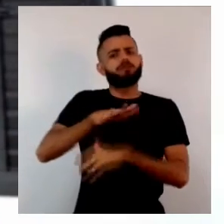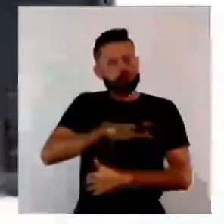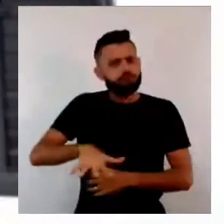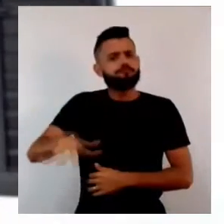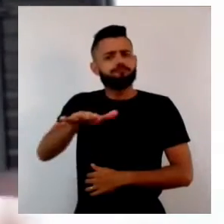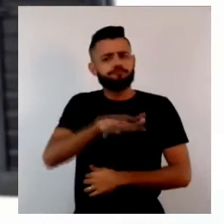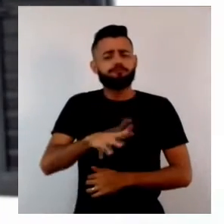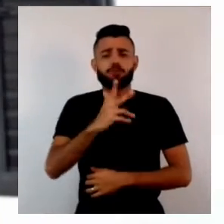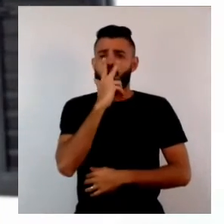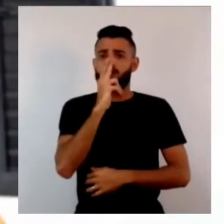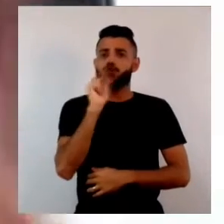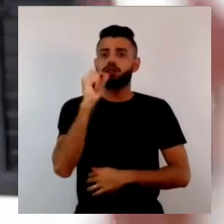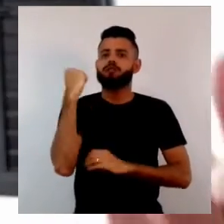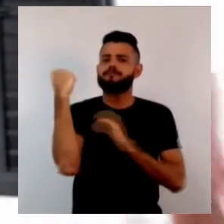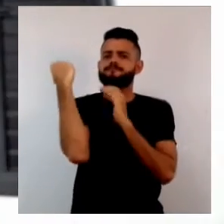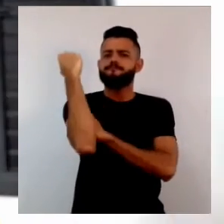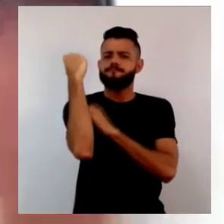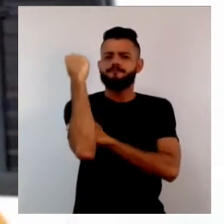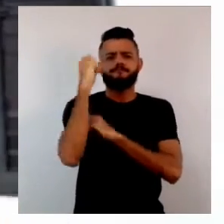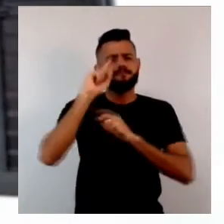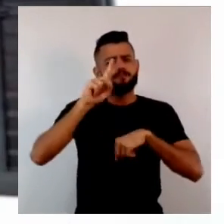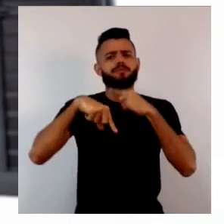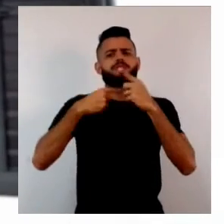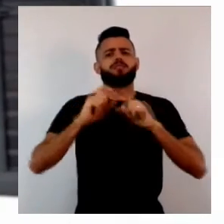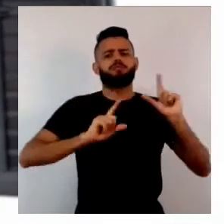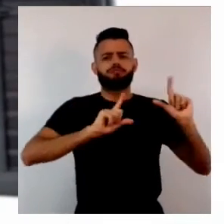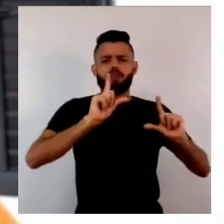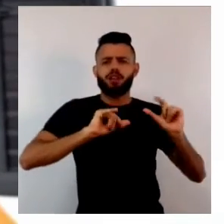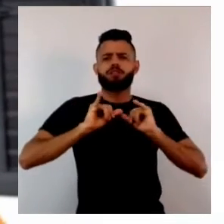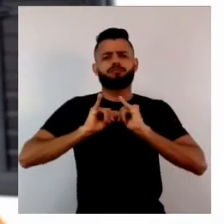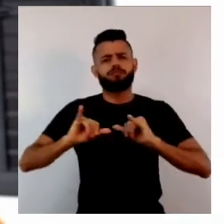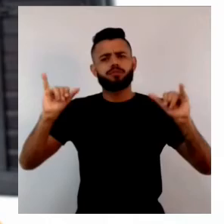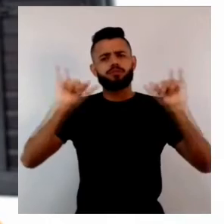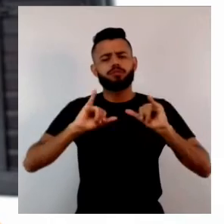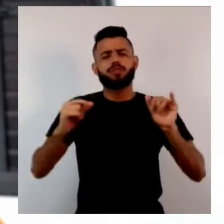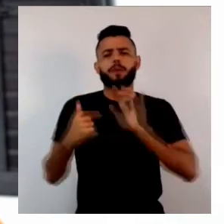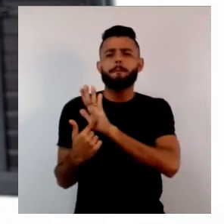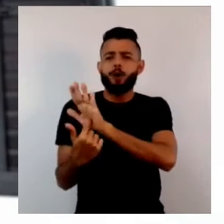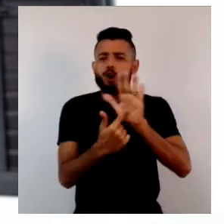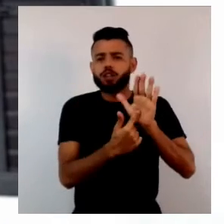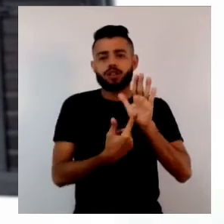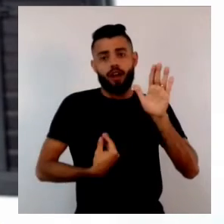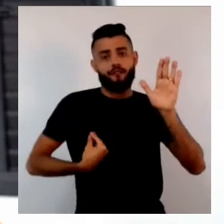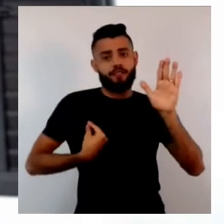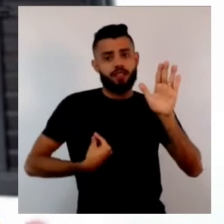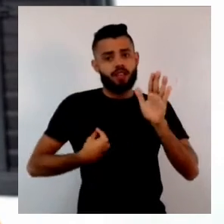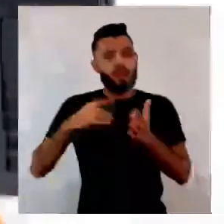fortalecimento dessas mídias que fazem uma cobertura da realidade, mas que trazem essas jornalistas e